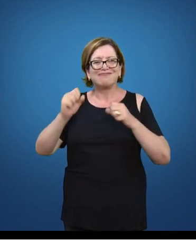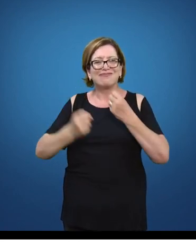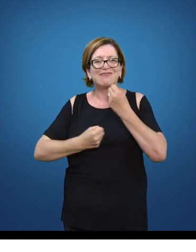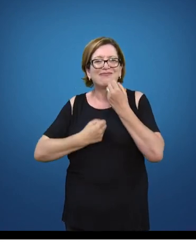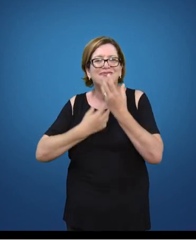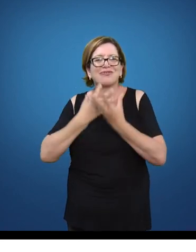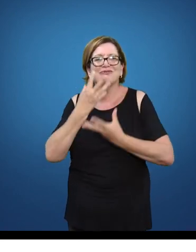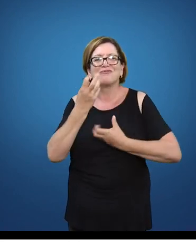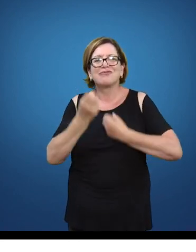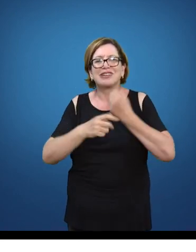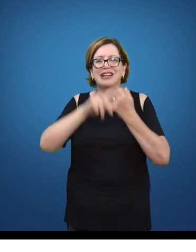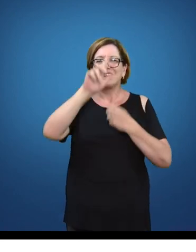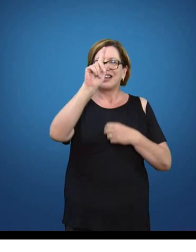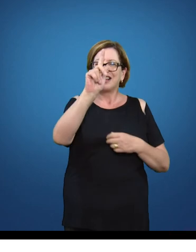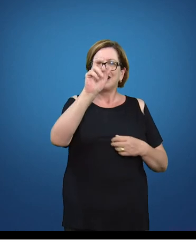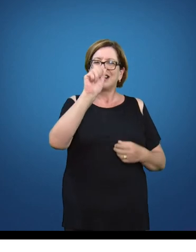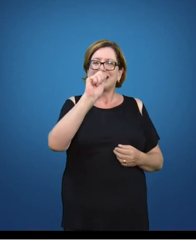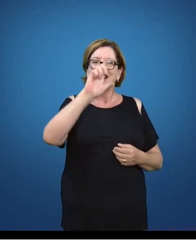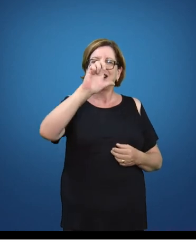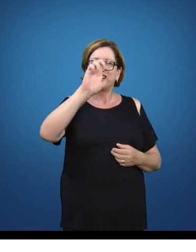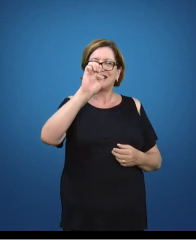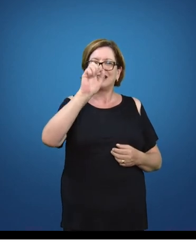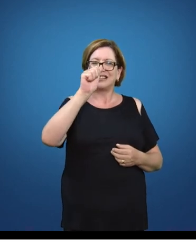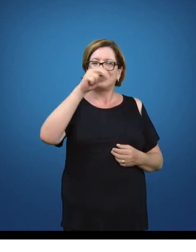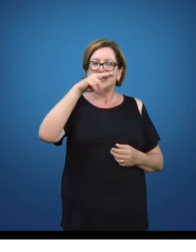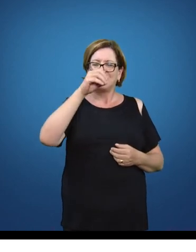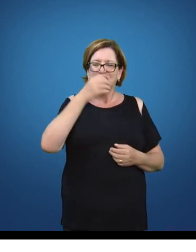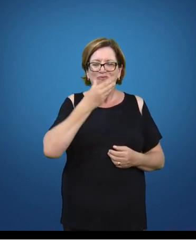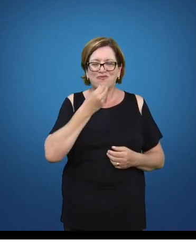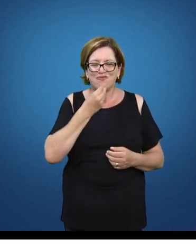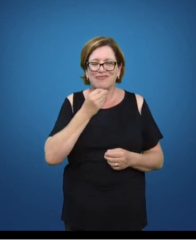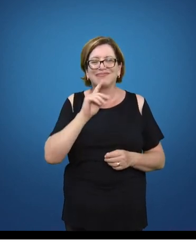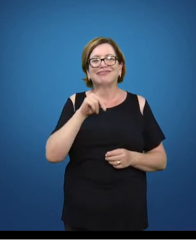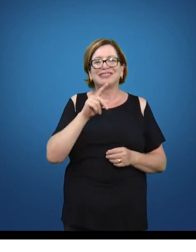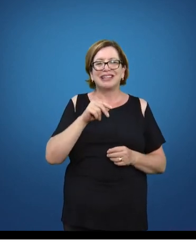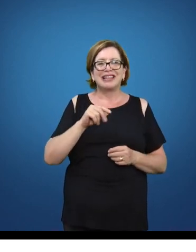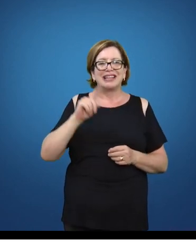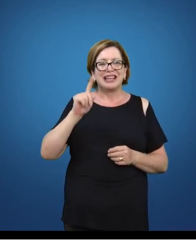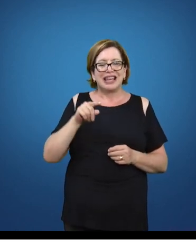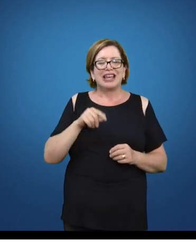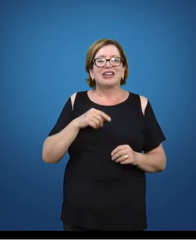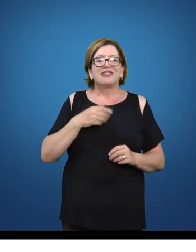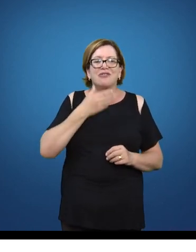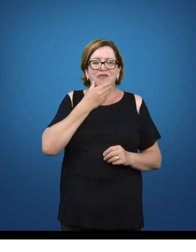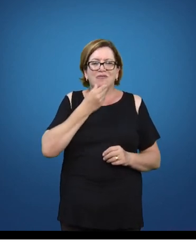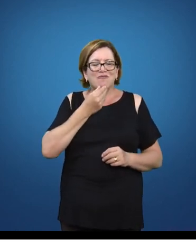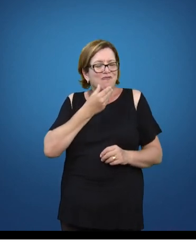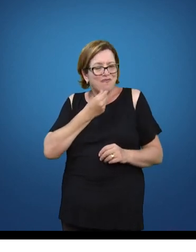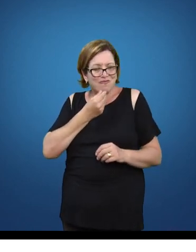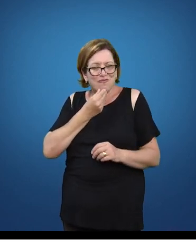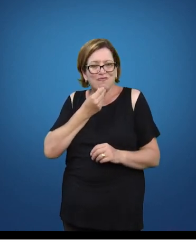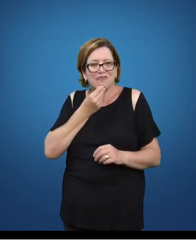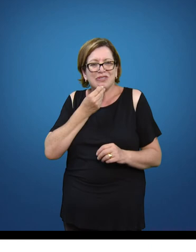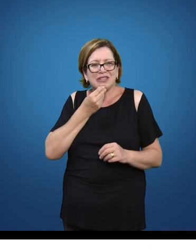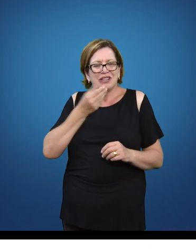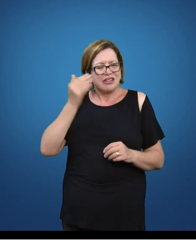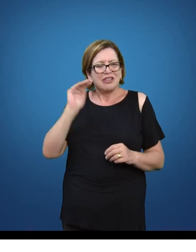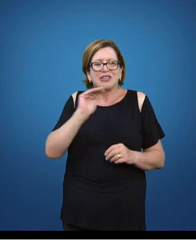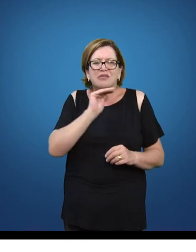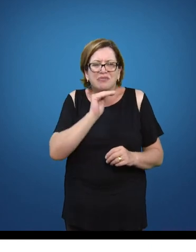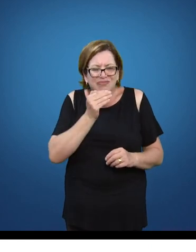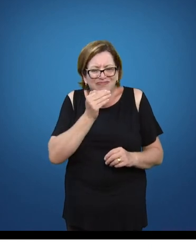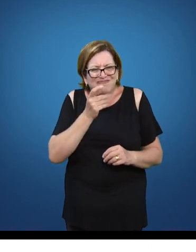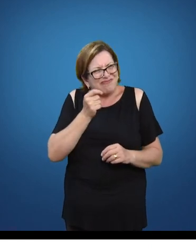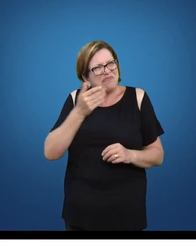eduardo galeano eduardo galeano ele foi um escritor é que faleceu